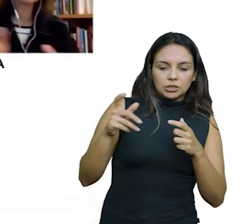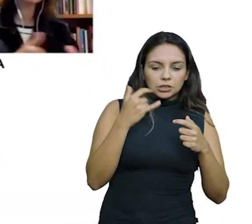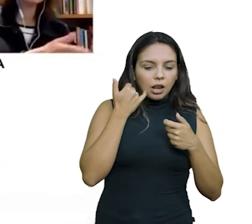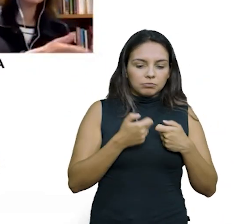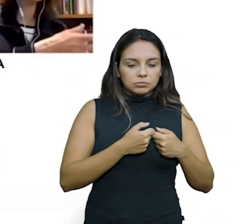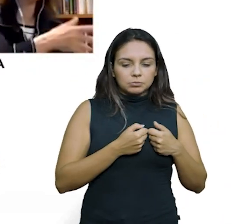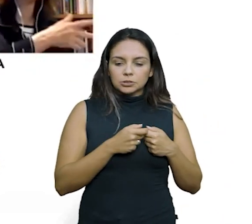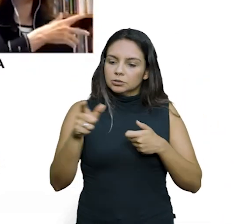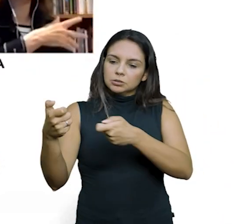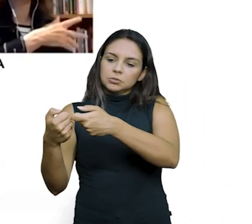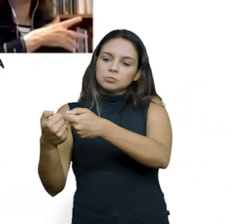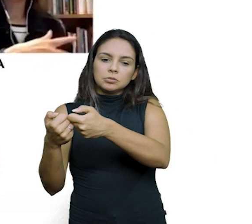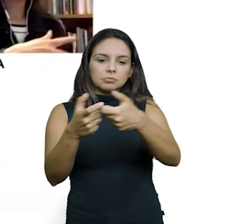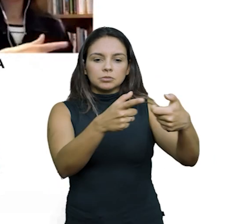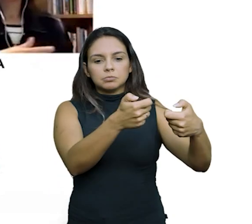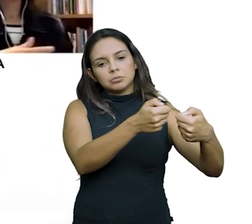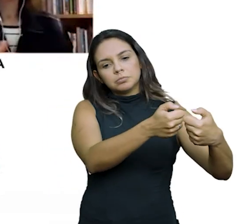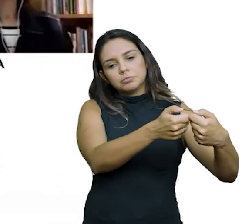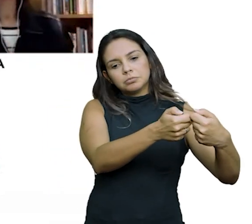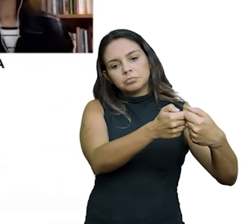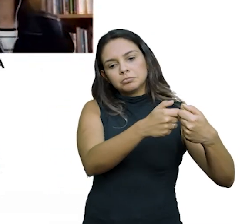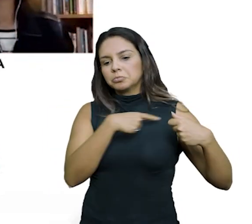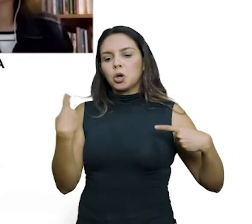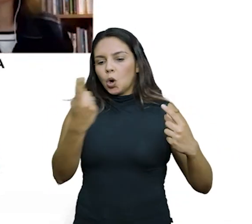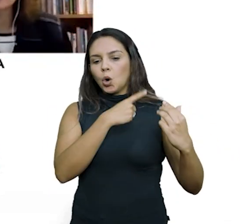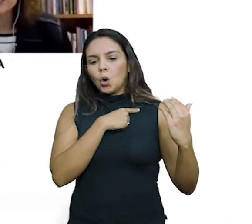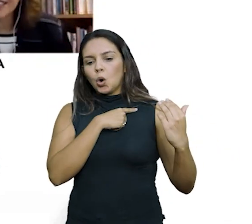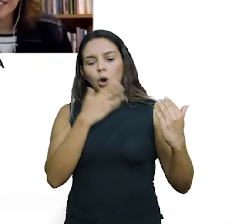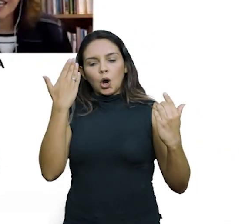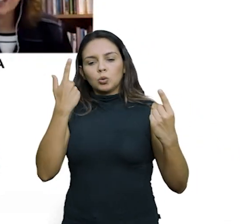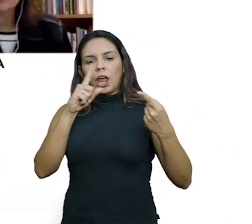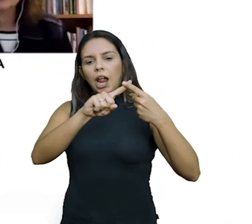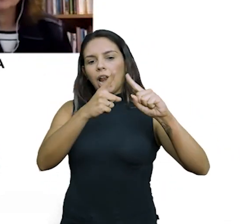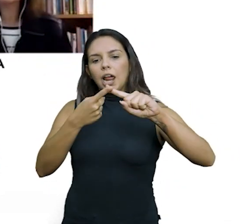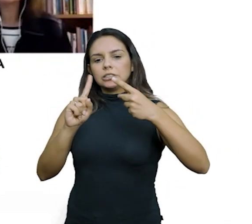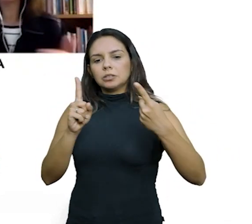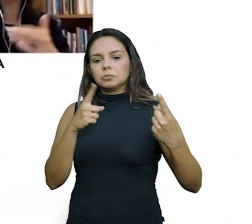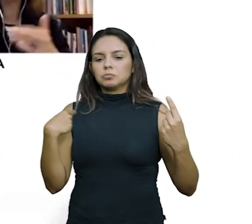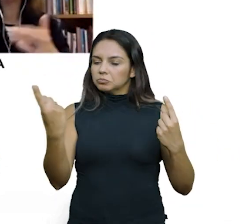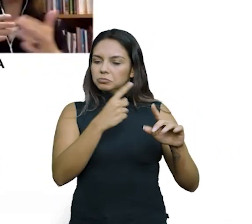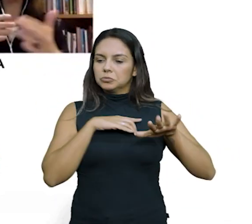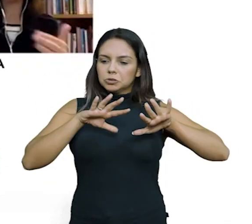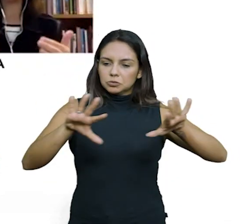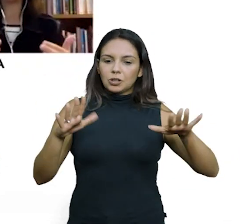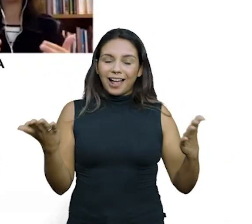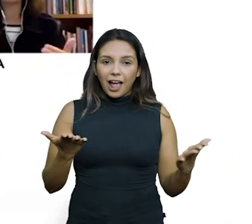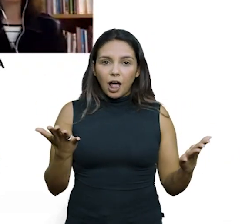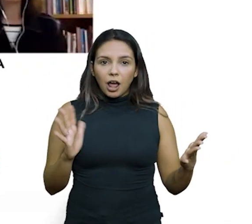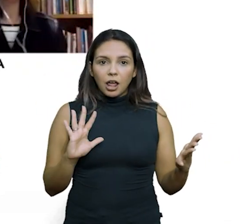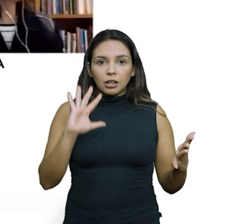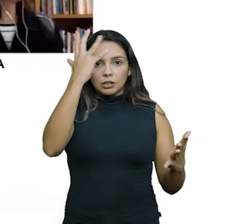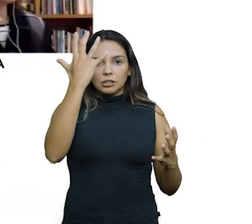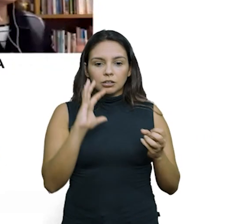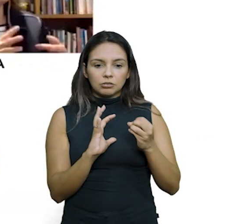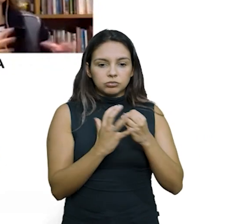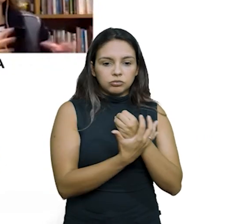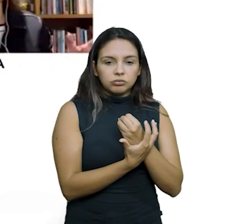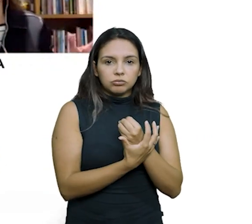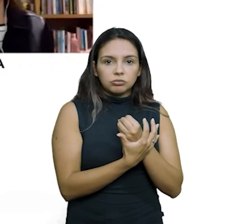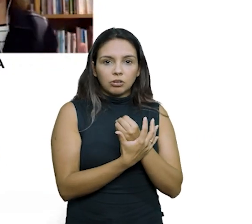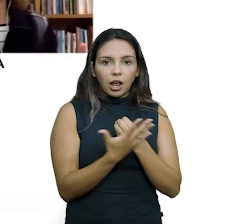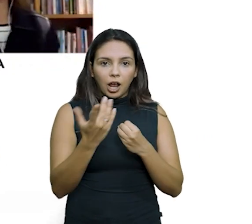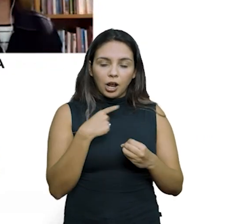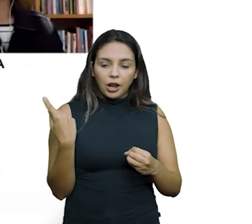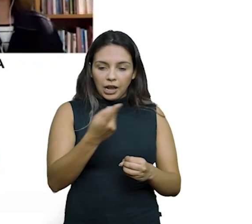seu WhatsApp. Cada um no seu WhatsApp, né? Não há interseção. E agora, de repente, essas pessoas